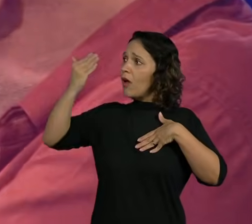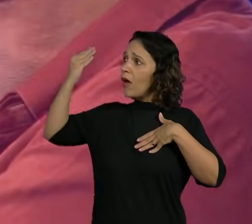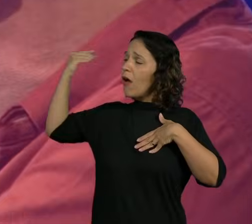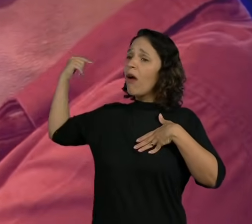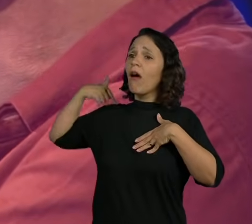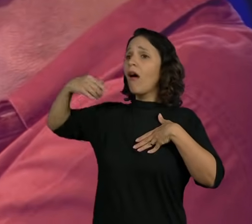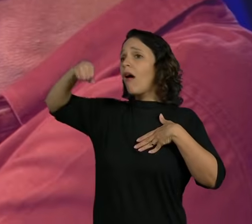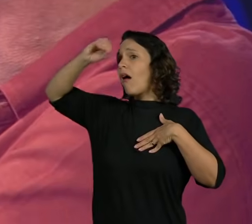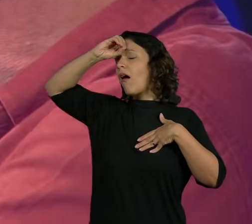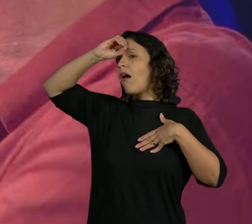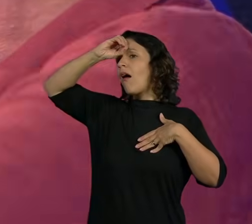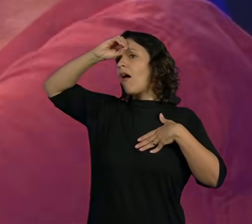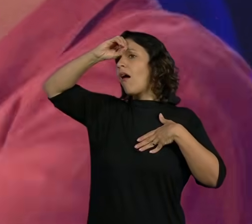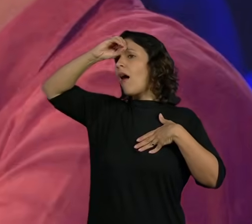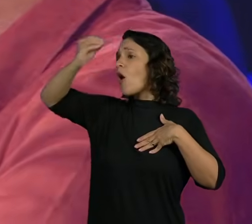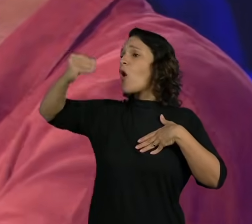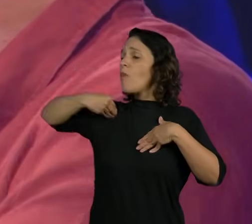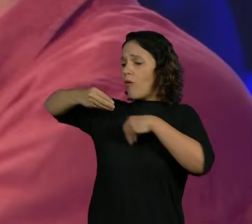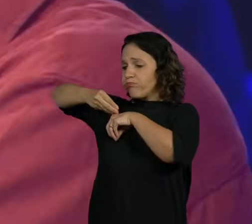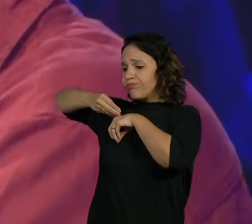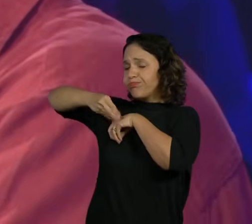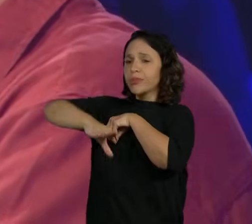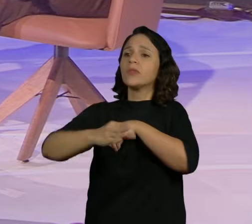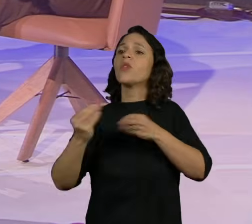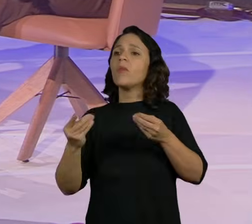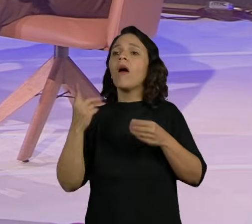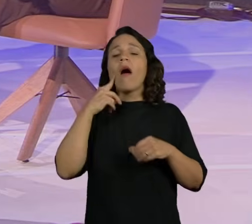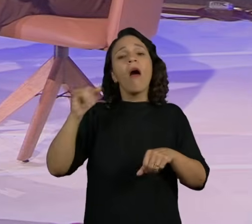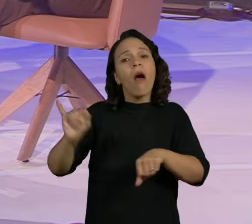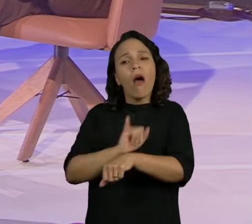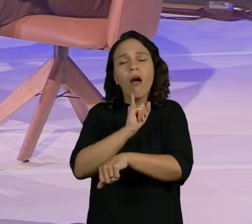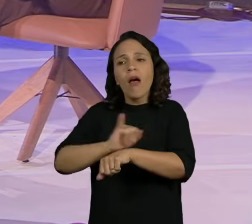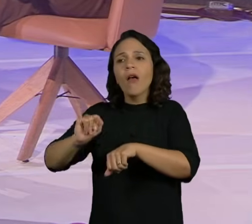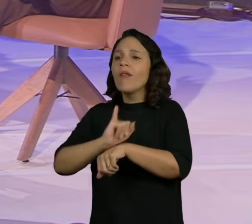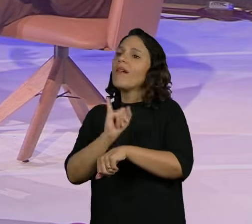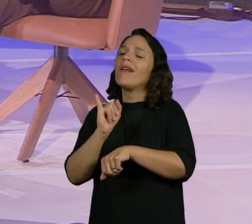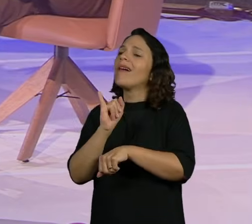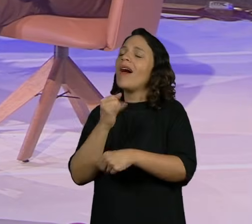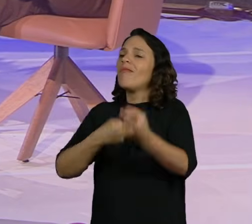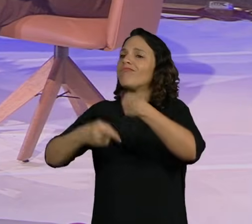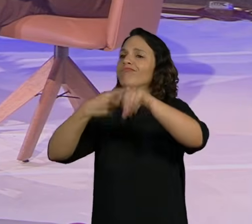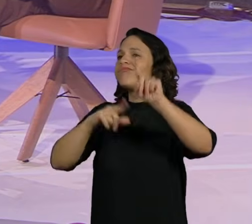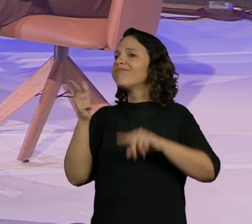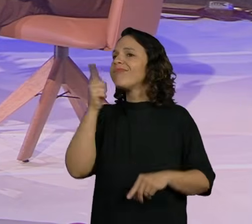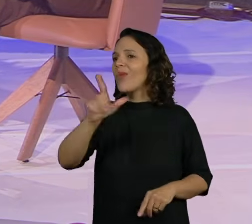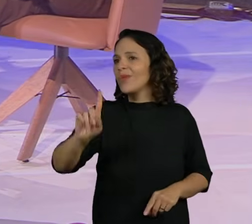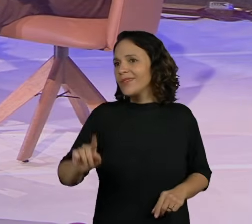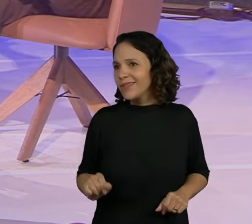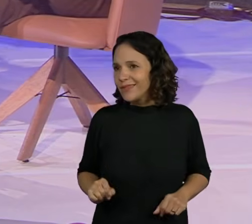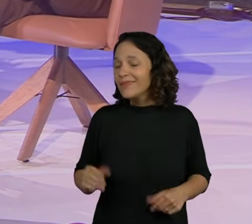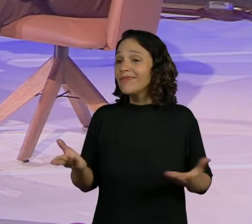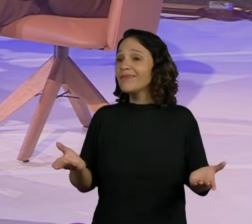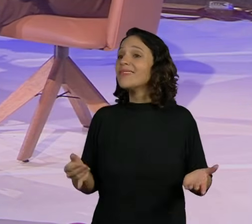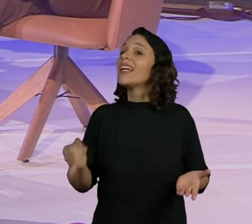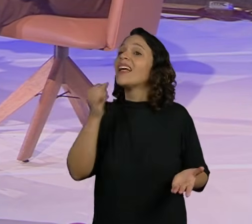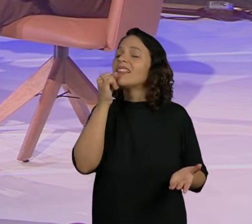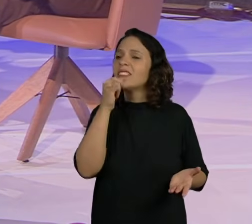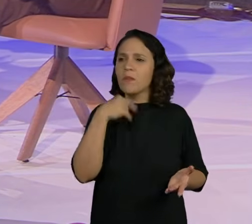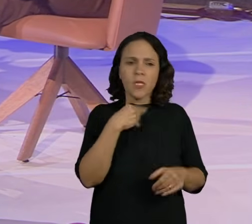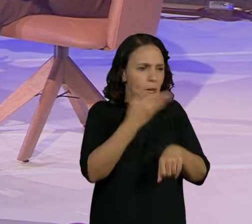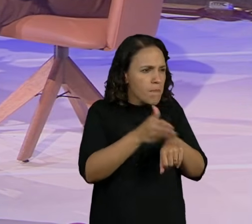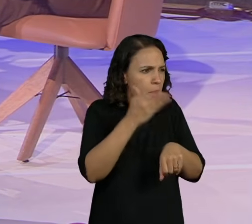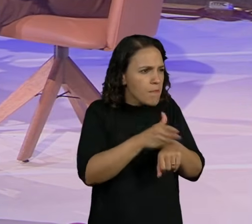recebeu há 500 anos. Né? Porque é montado um esquema para que ele nunca receba. Né? Você monta uma polícia para matar